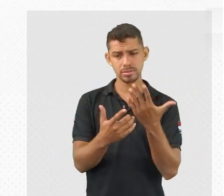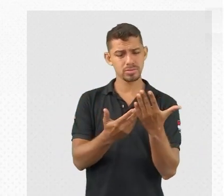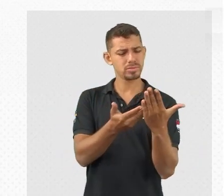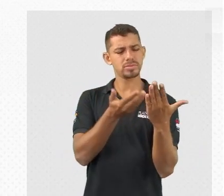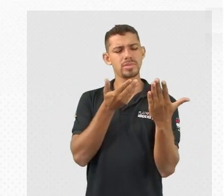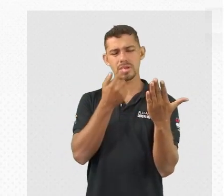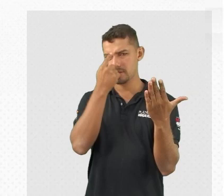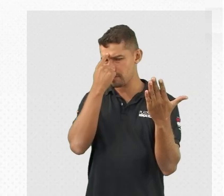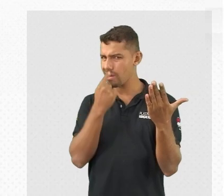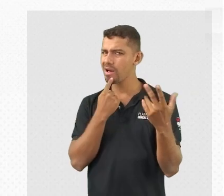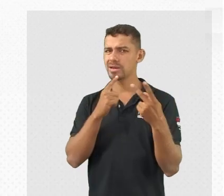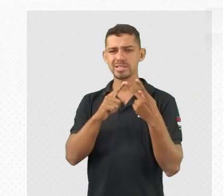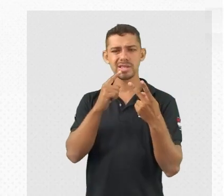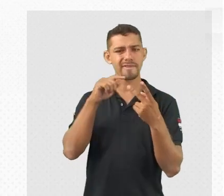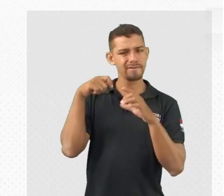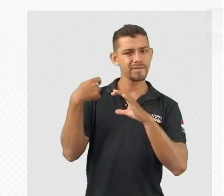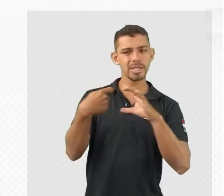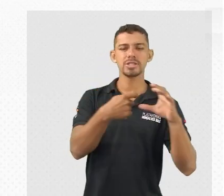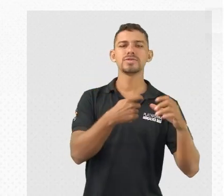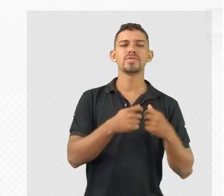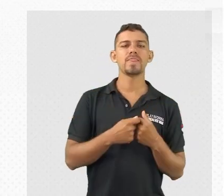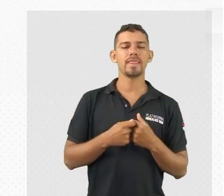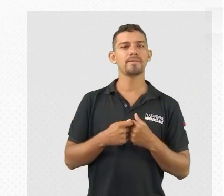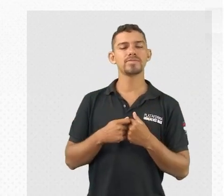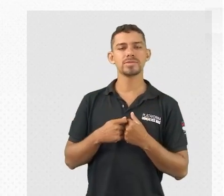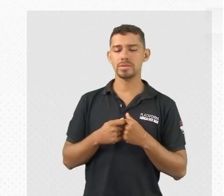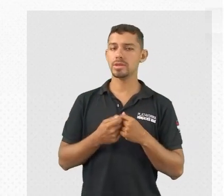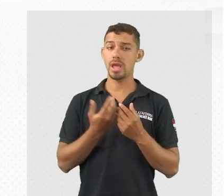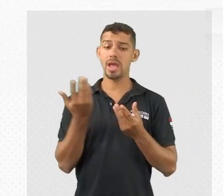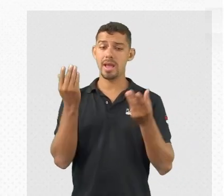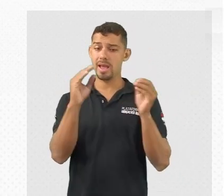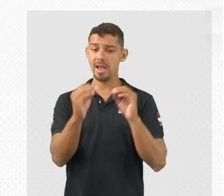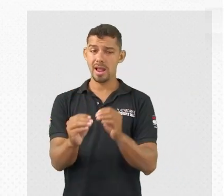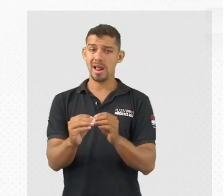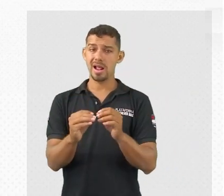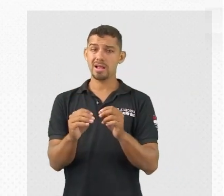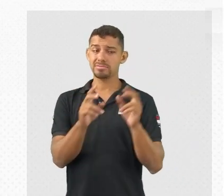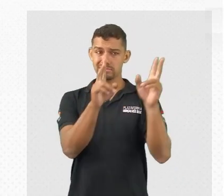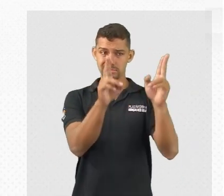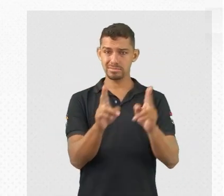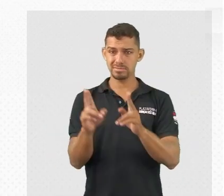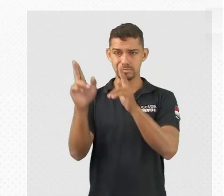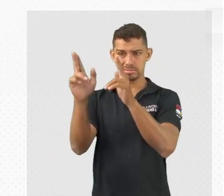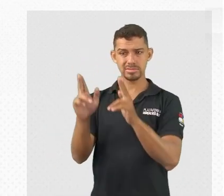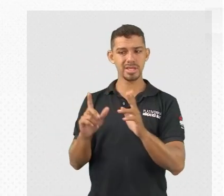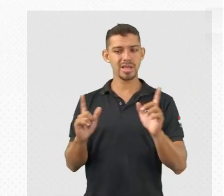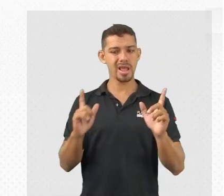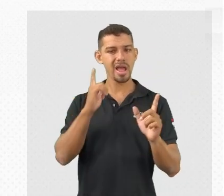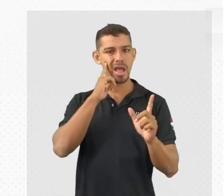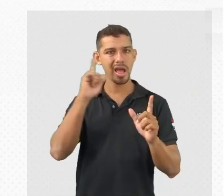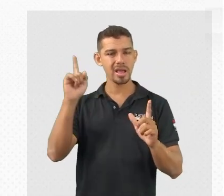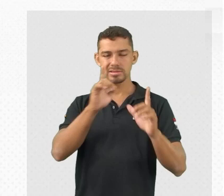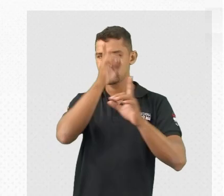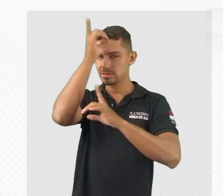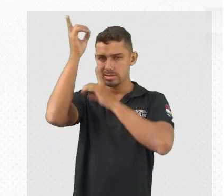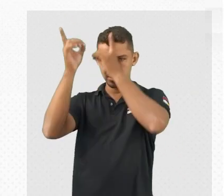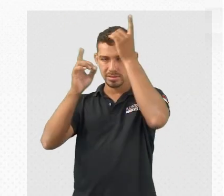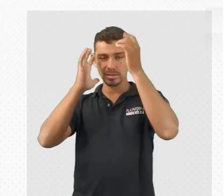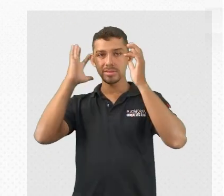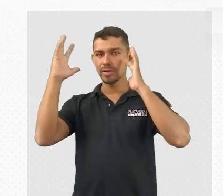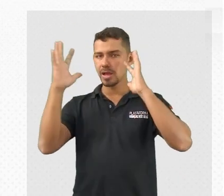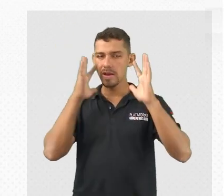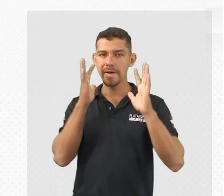de imagens, fotos e vídeos que são montagens e que em muitos sentidos estão ali criando, né,